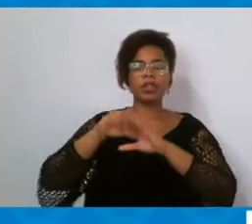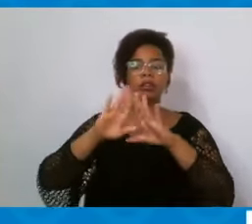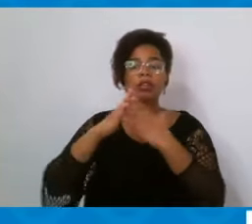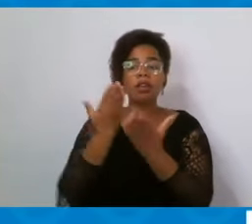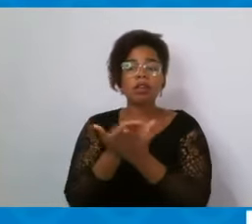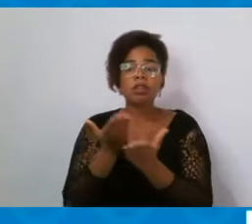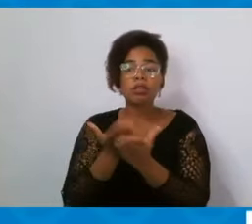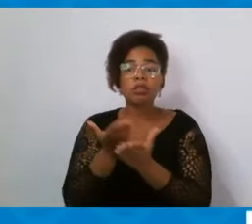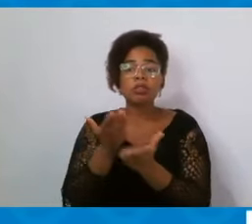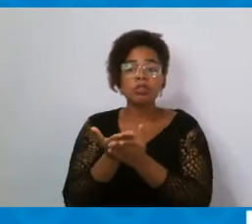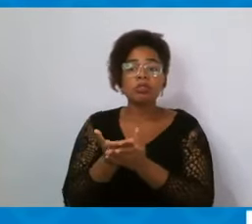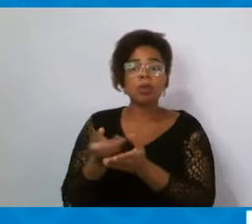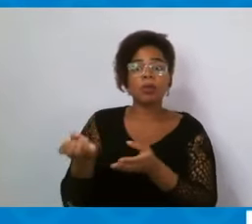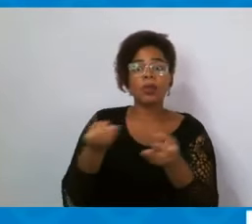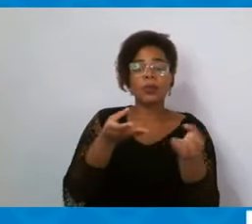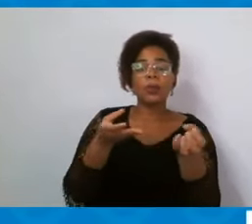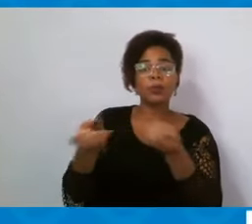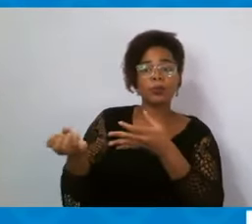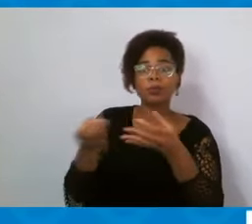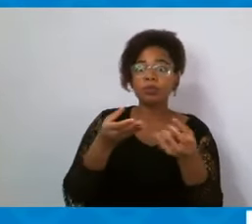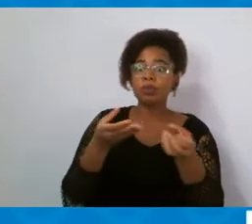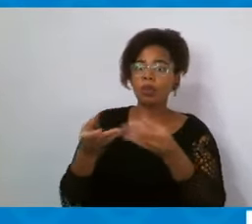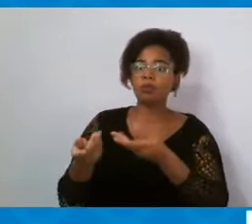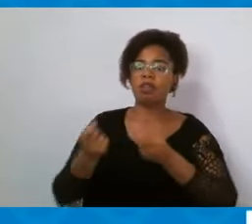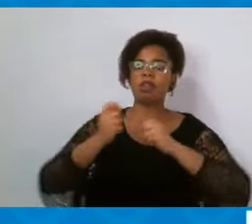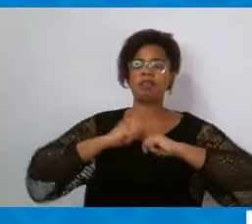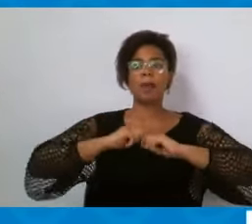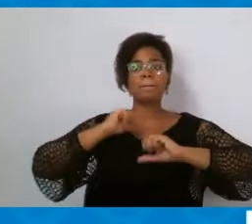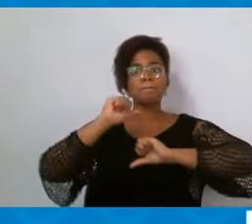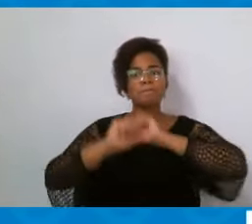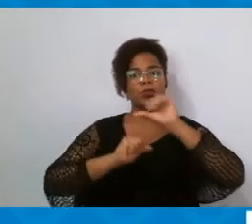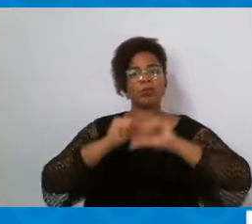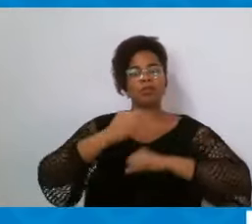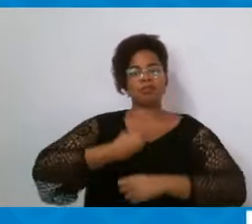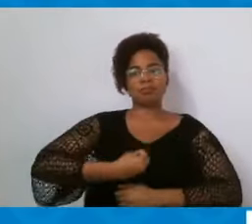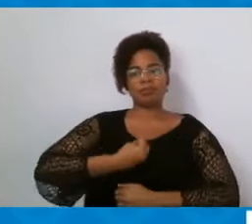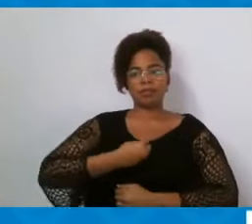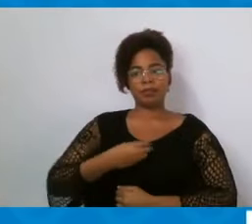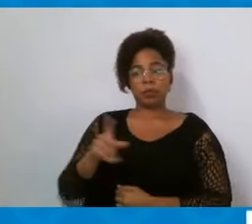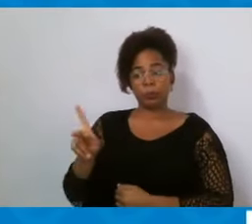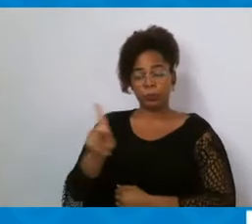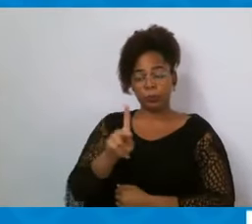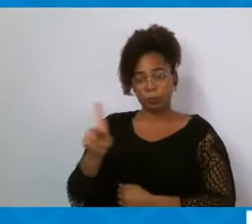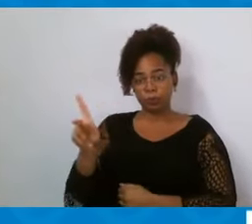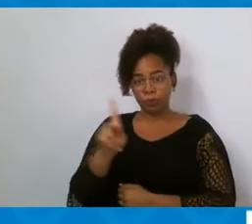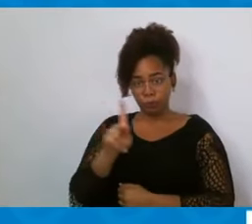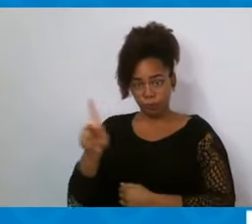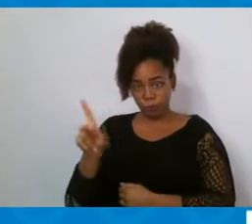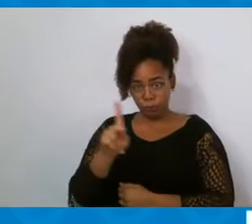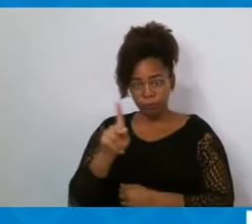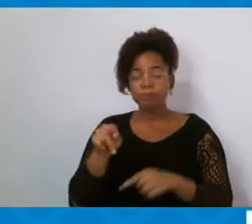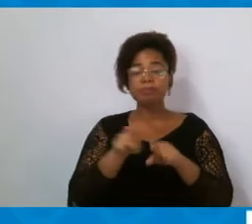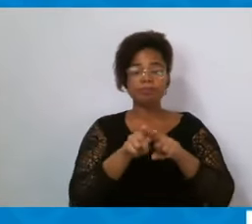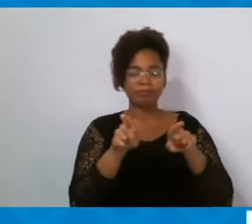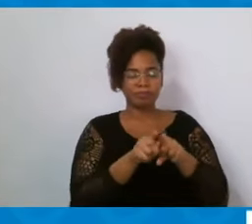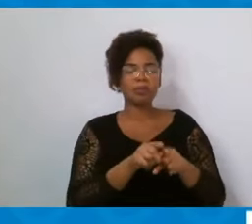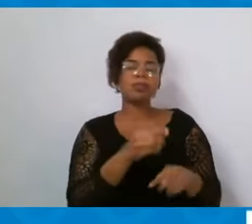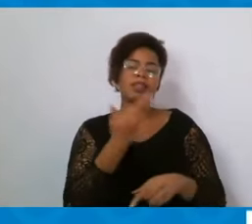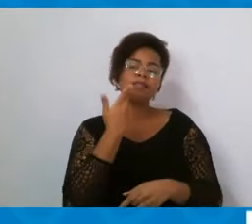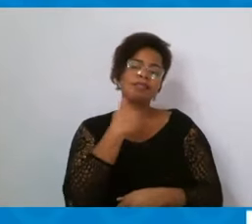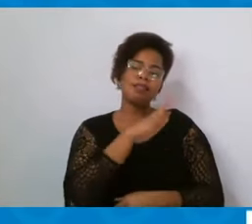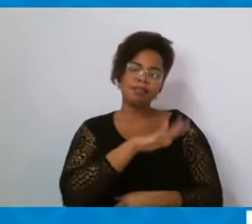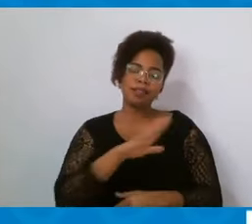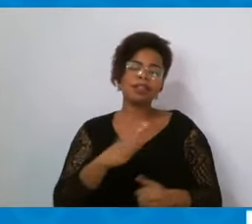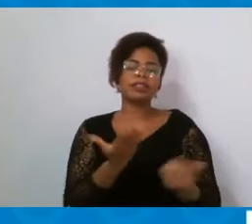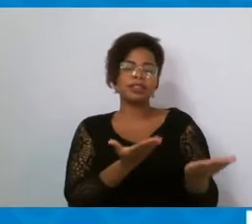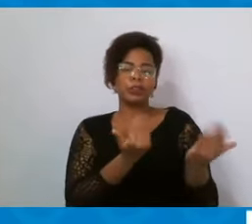de transformar nossas próprias vidas como educadores e, sem dúvida nenhuma, a vida das crianças e jovens que a gente está